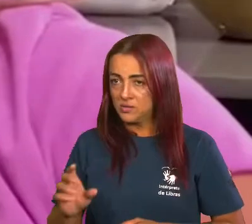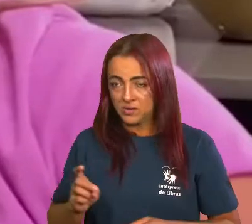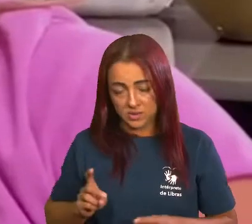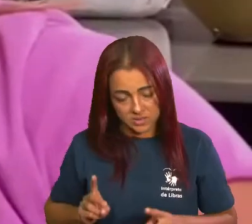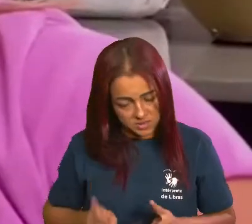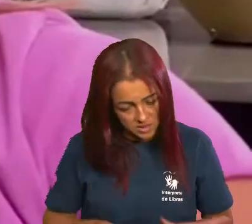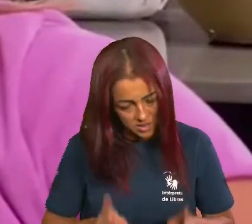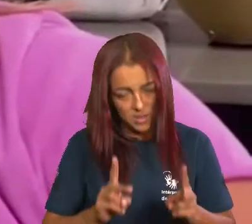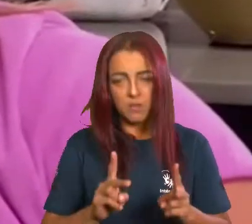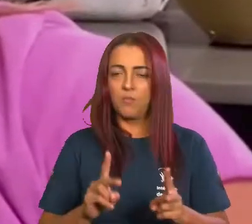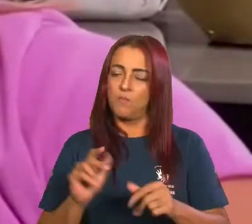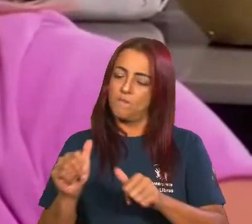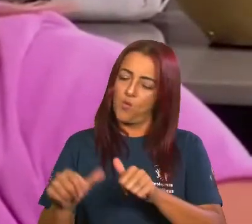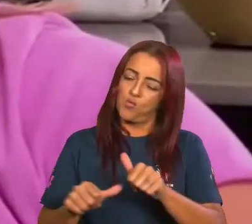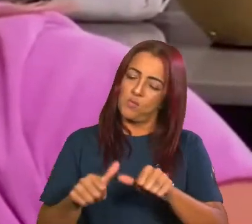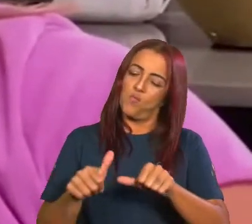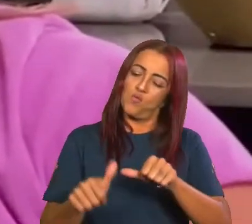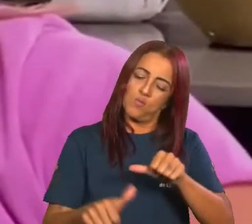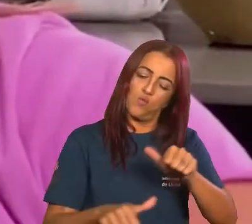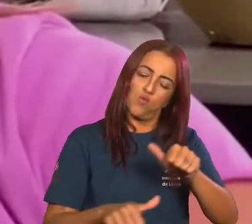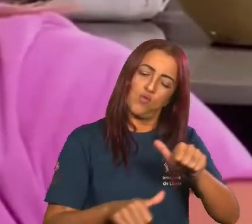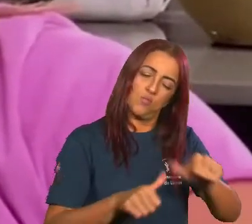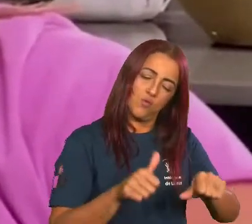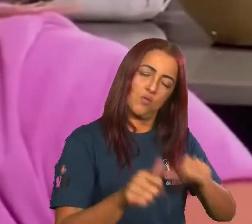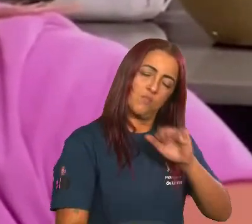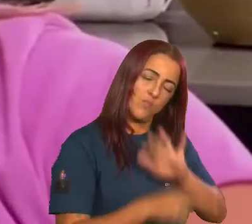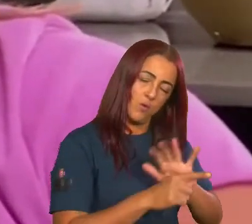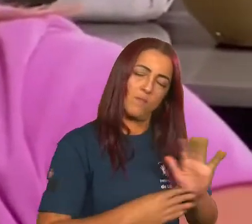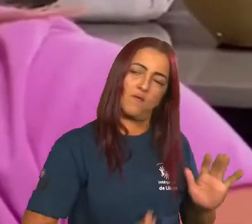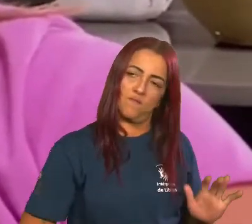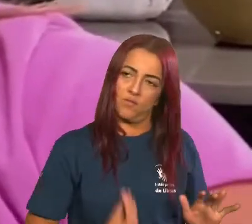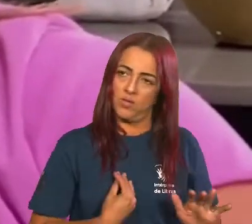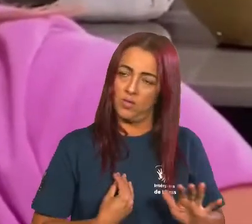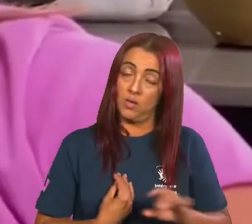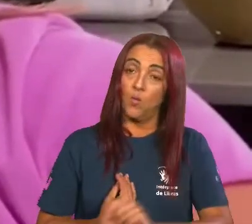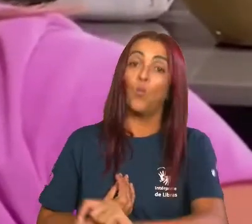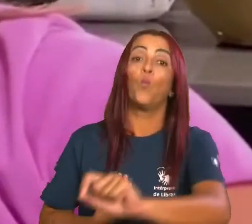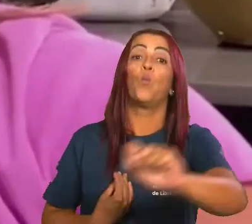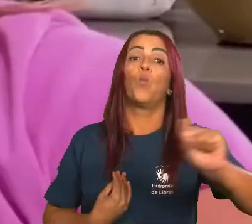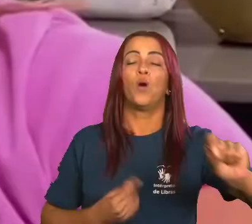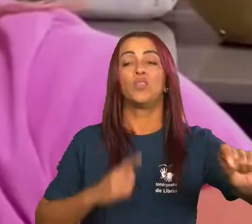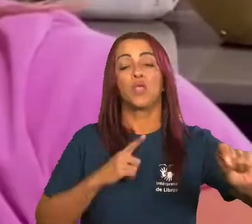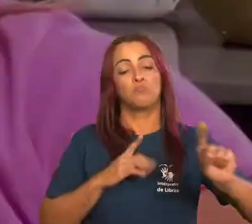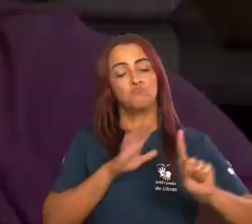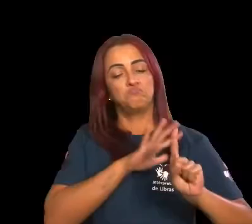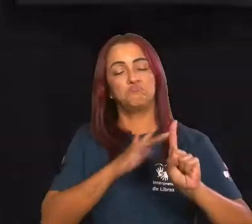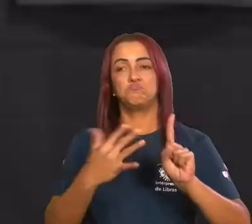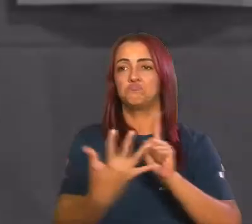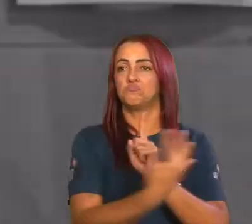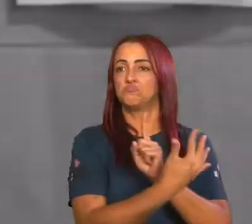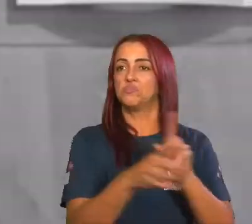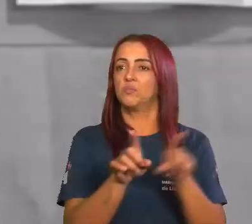sempre ressignificando a sua própria vida e a vida de quem está ao seu redor também.